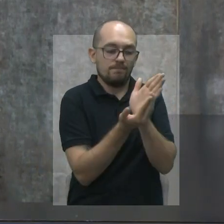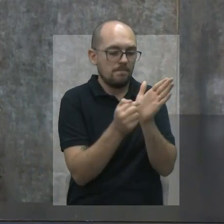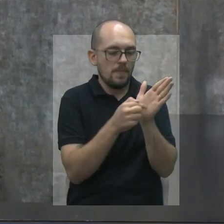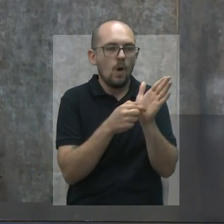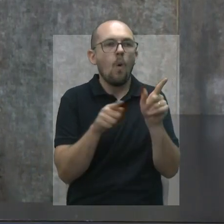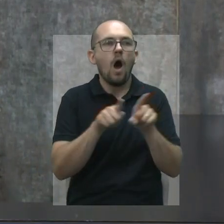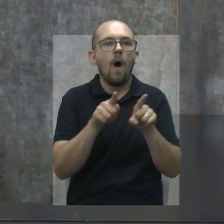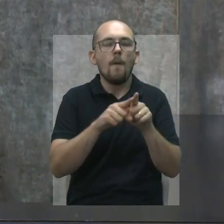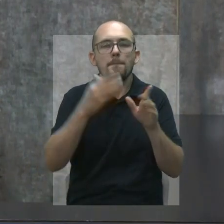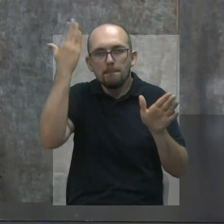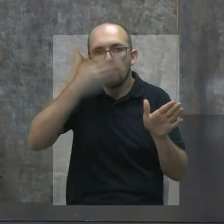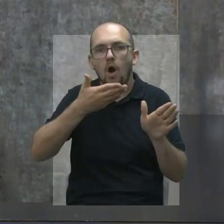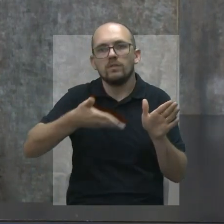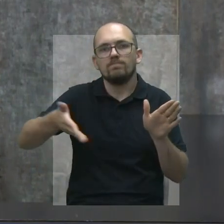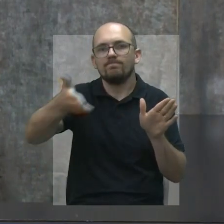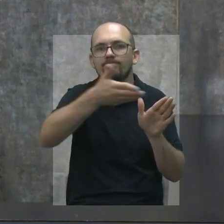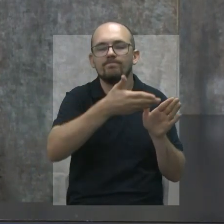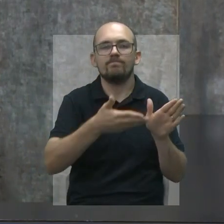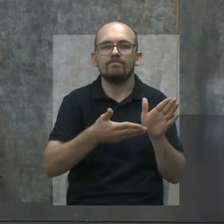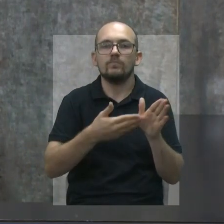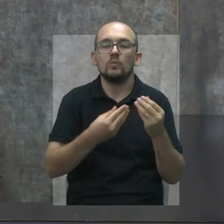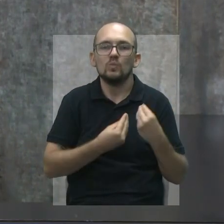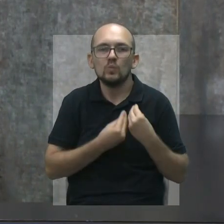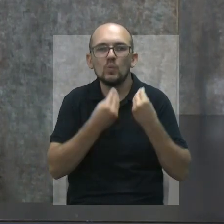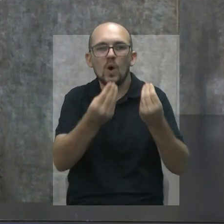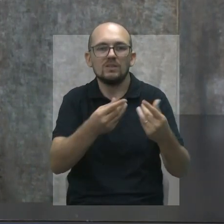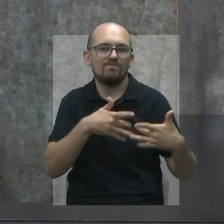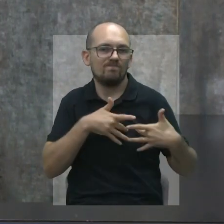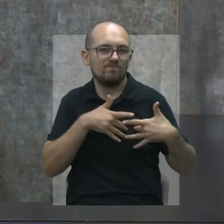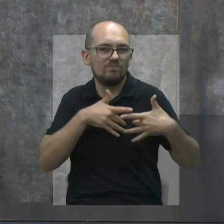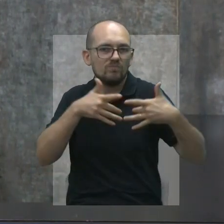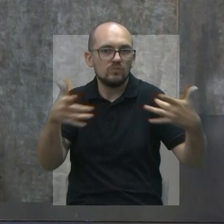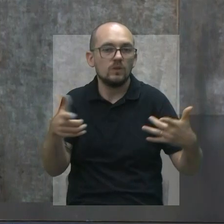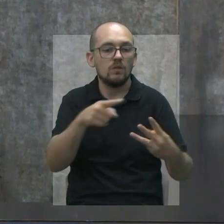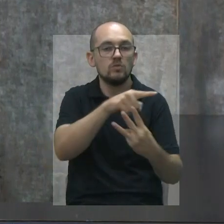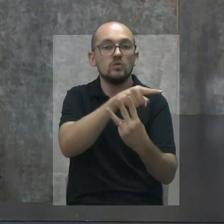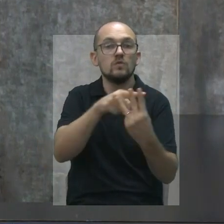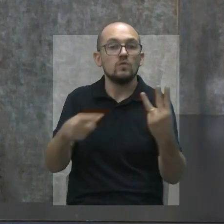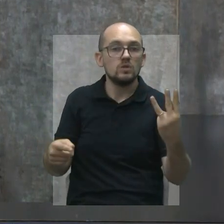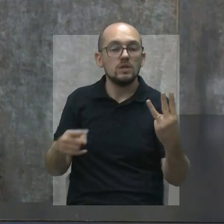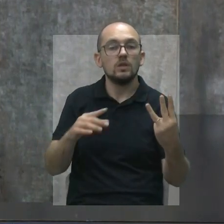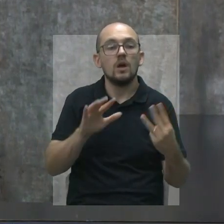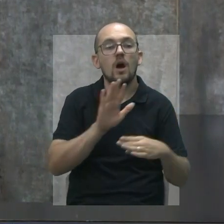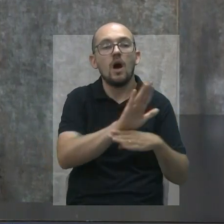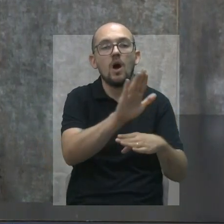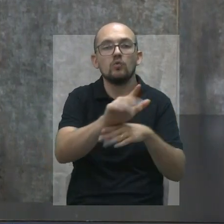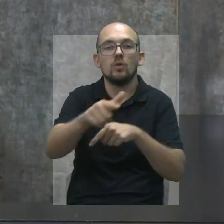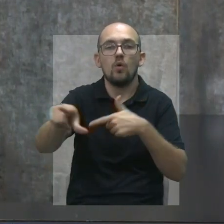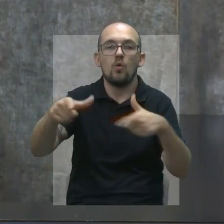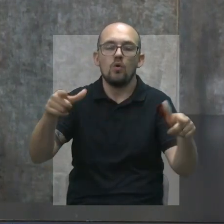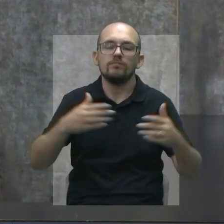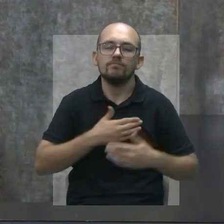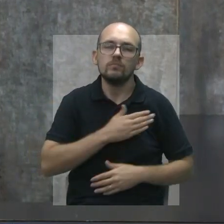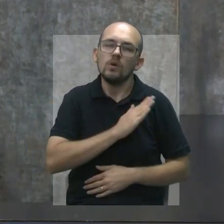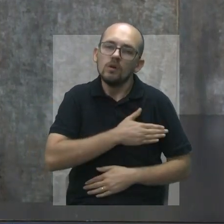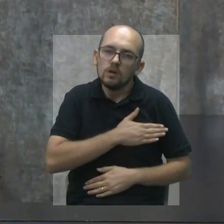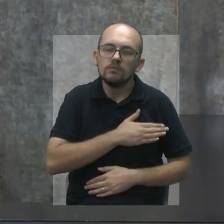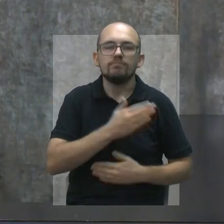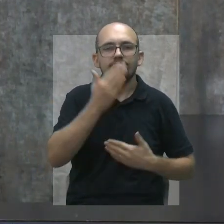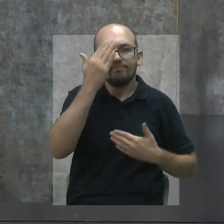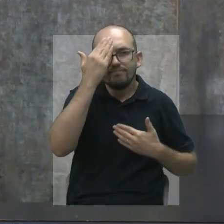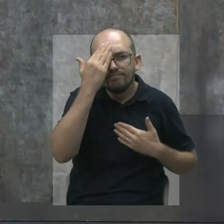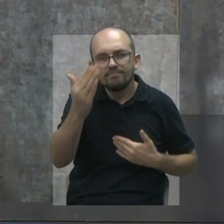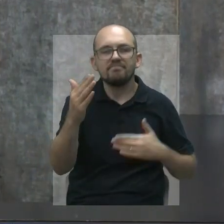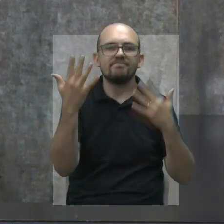reconhecimento público, da doação e da solidariedade de vocês para o próximo. Então, de coração, eu agradeço e